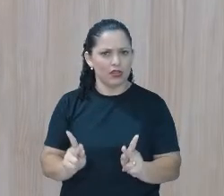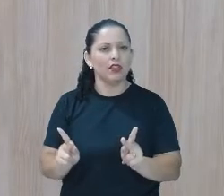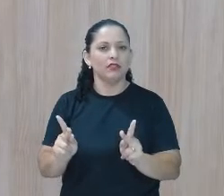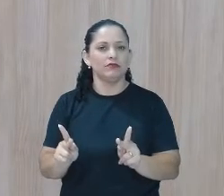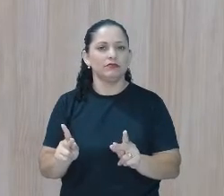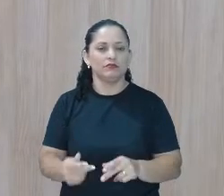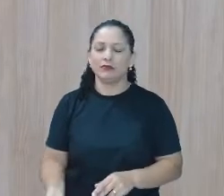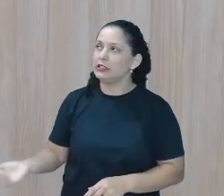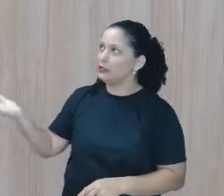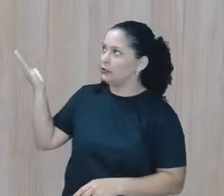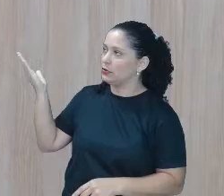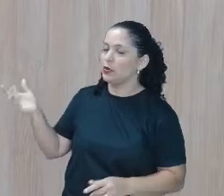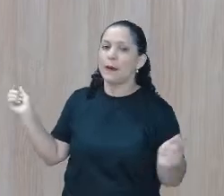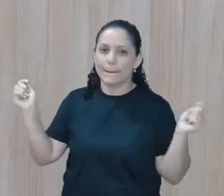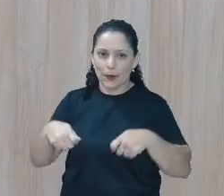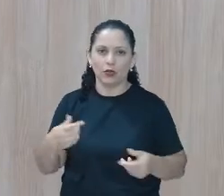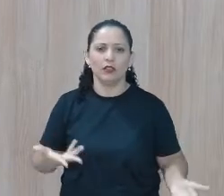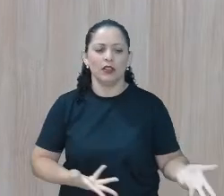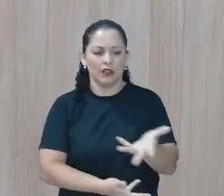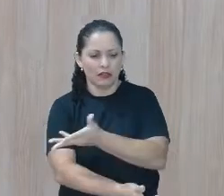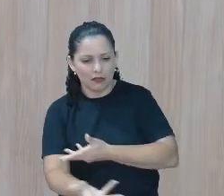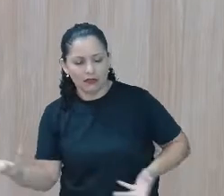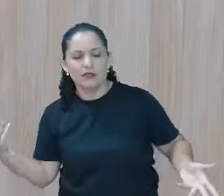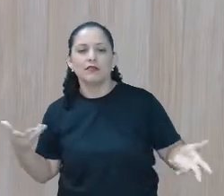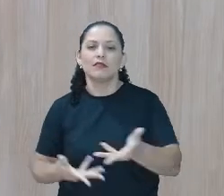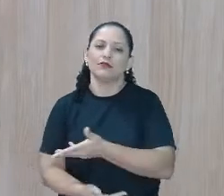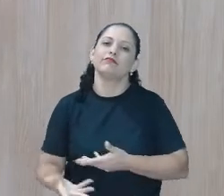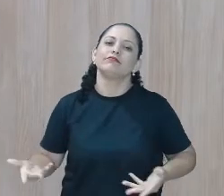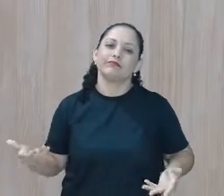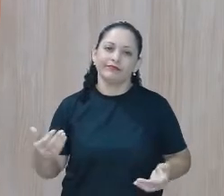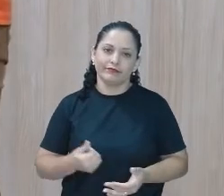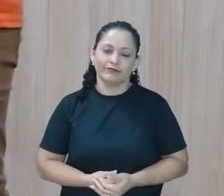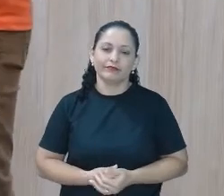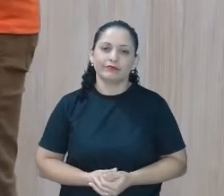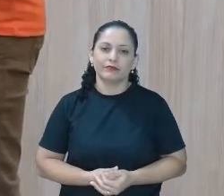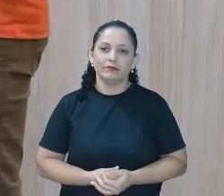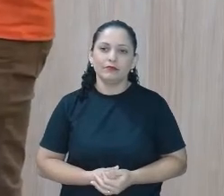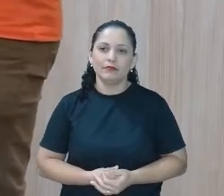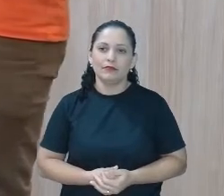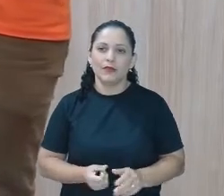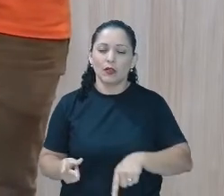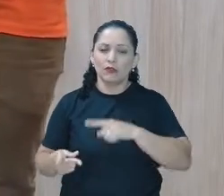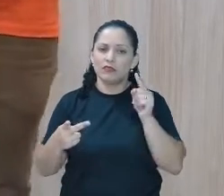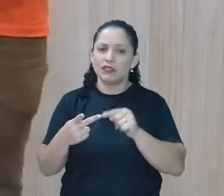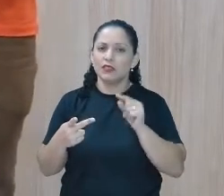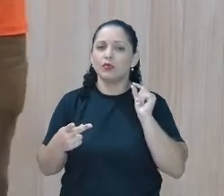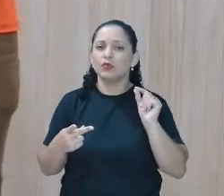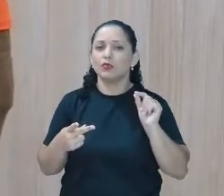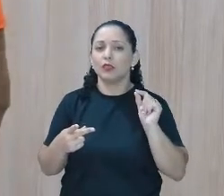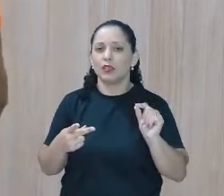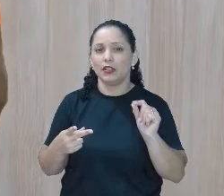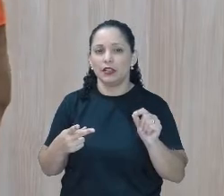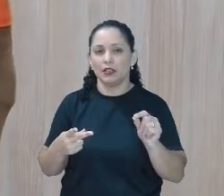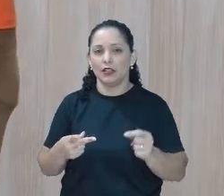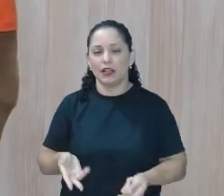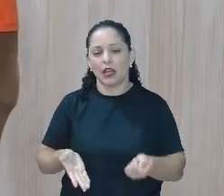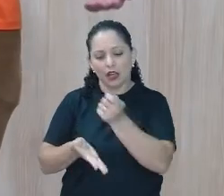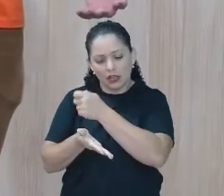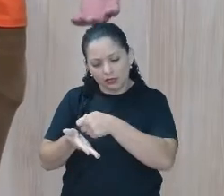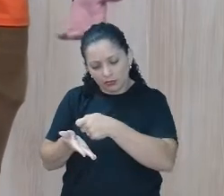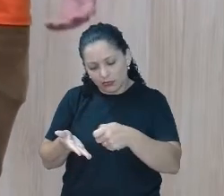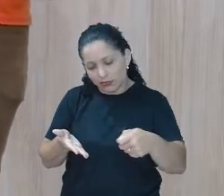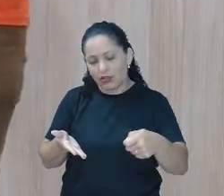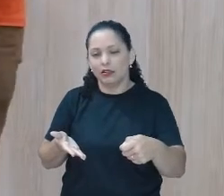que podem ser diretamente proporcionais, certo? E o segundo passo é a gente escrever essas